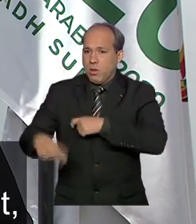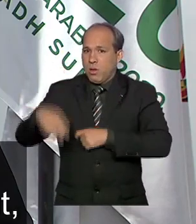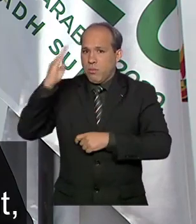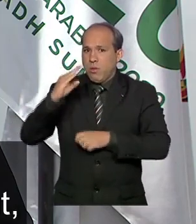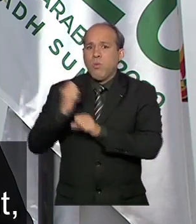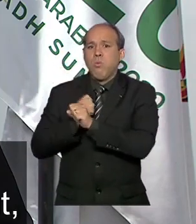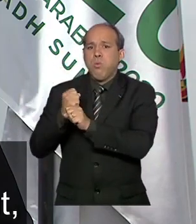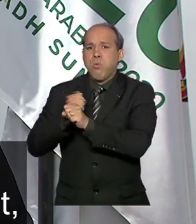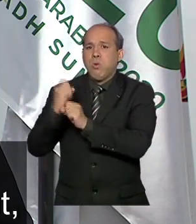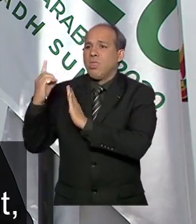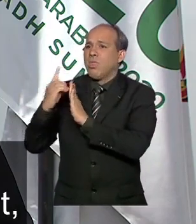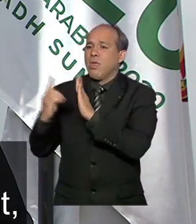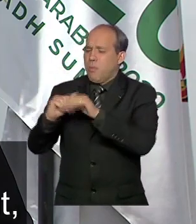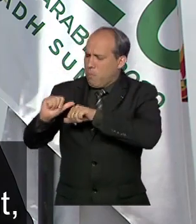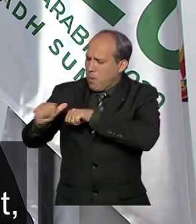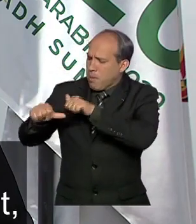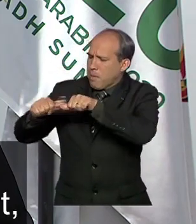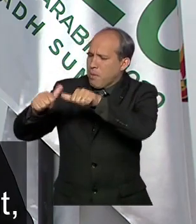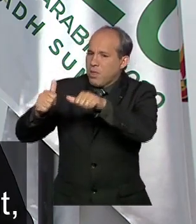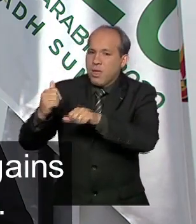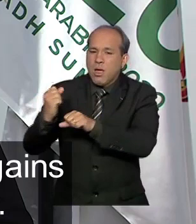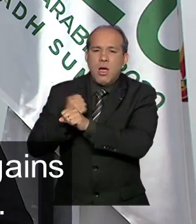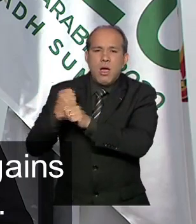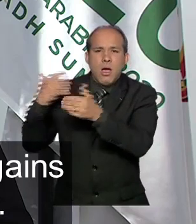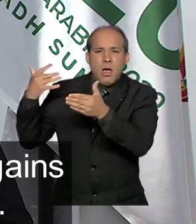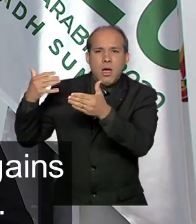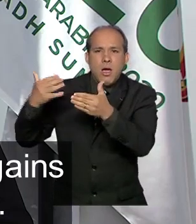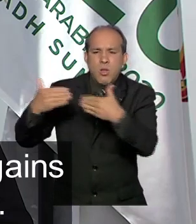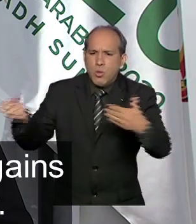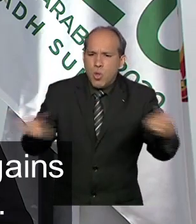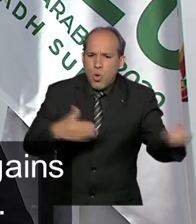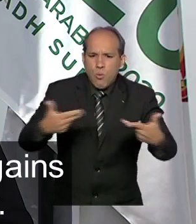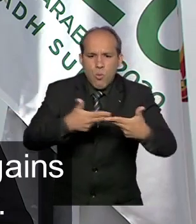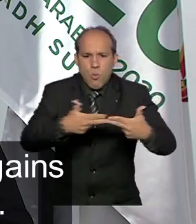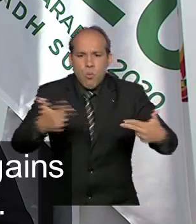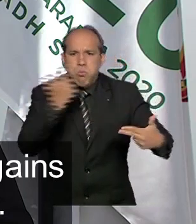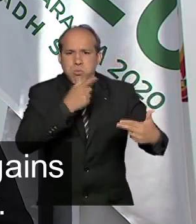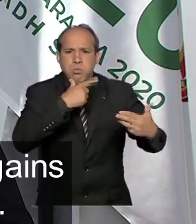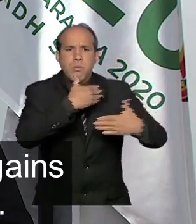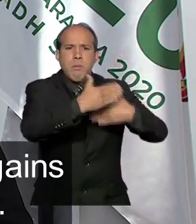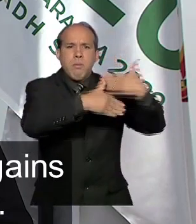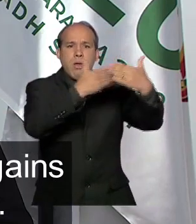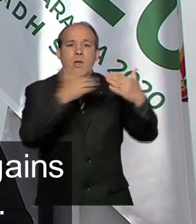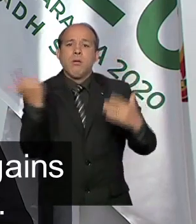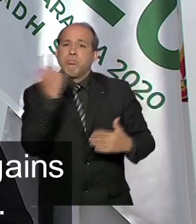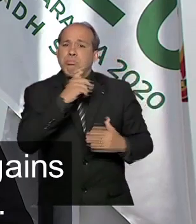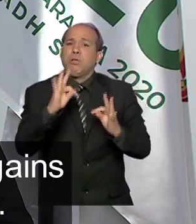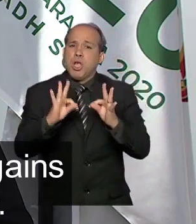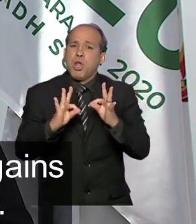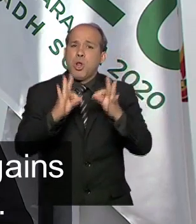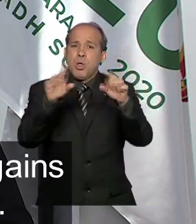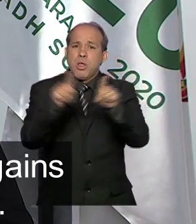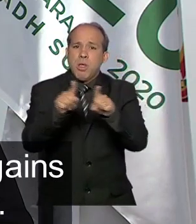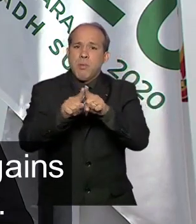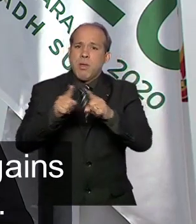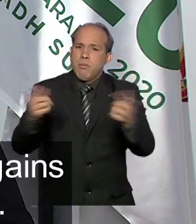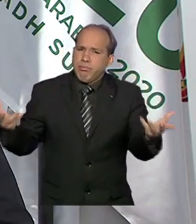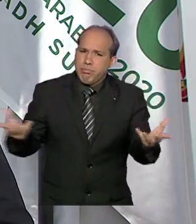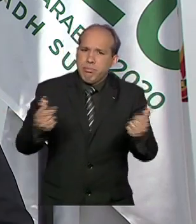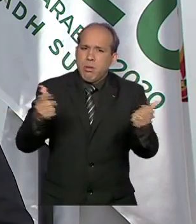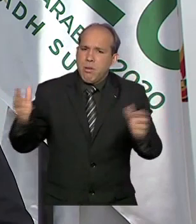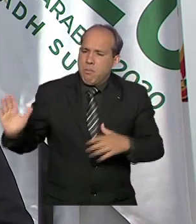décadas de inovação e desenvolvimento incorporando grandes ganhos tecnológicos e eficiência e